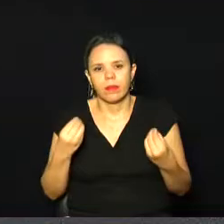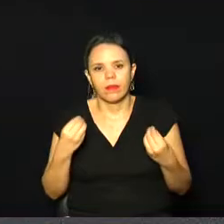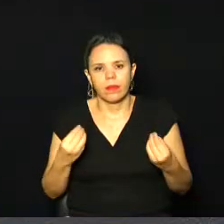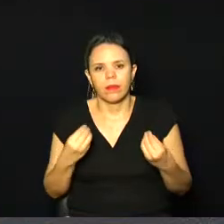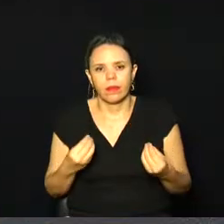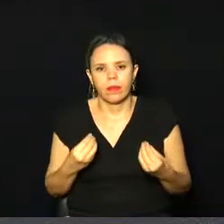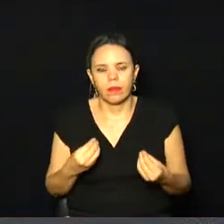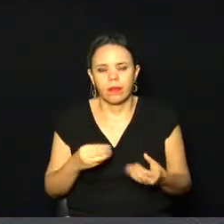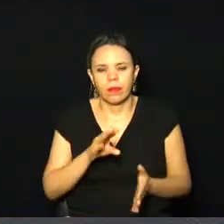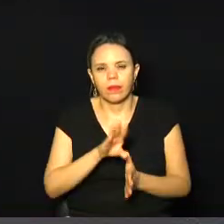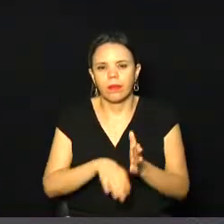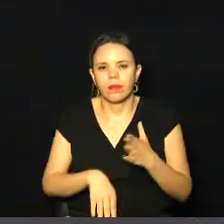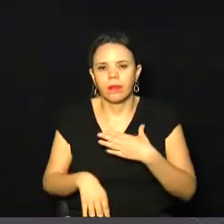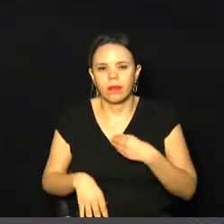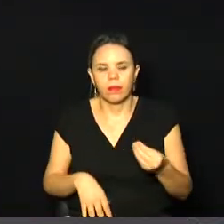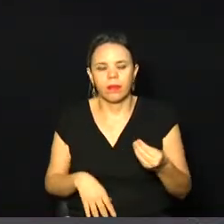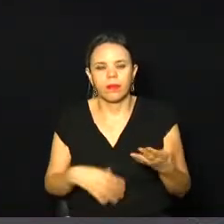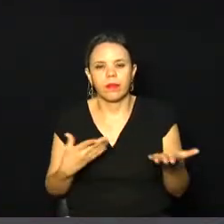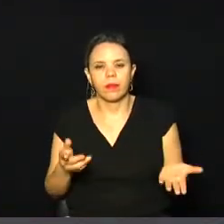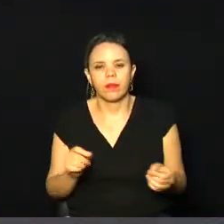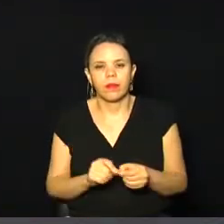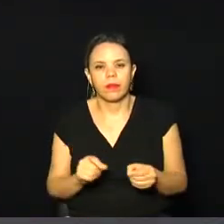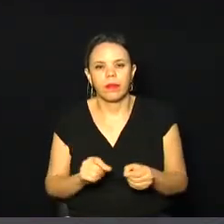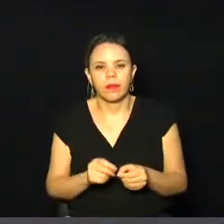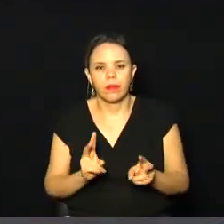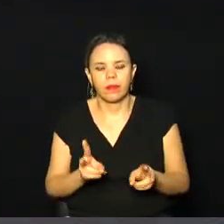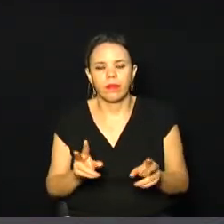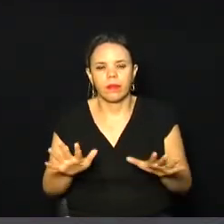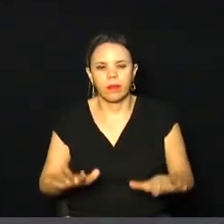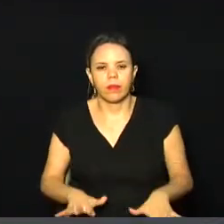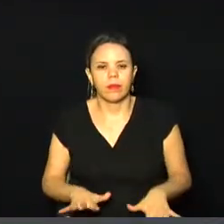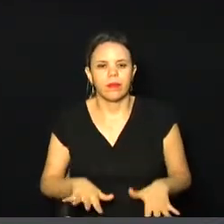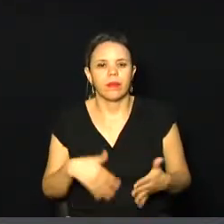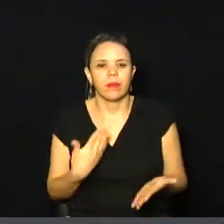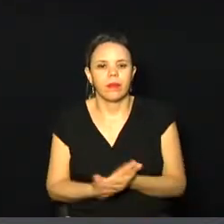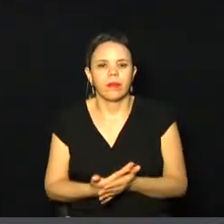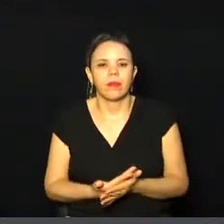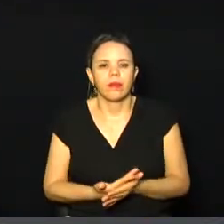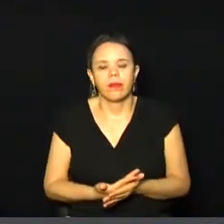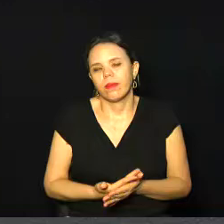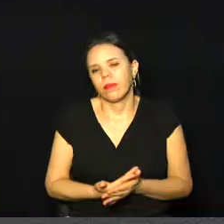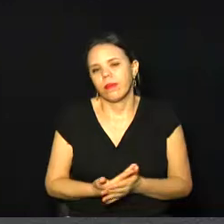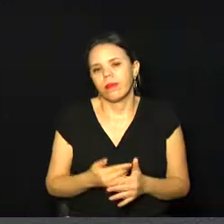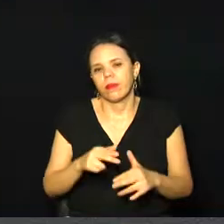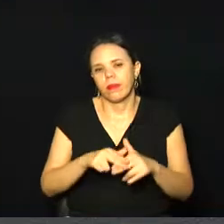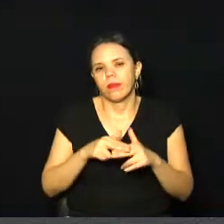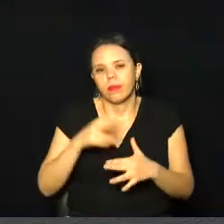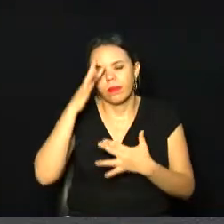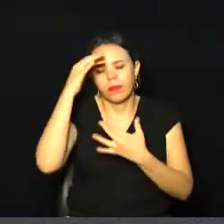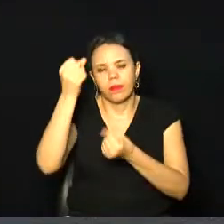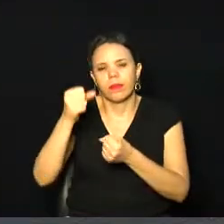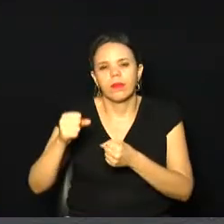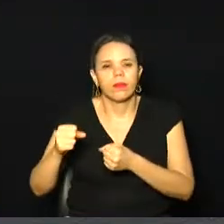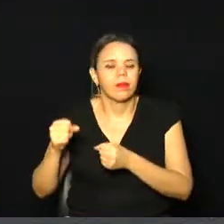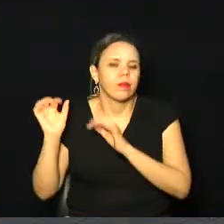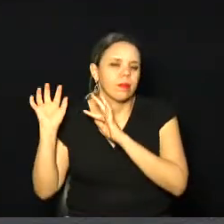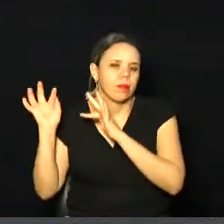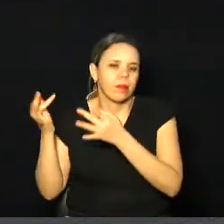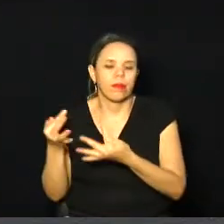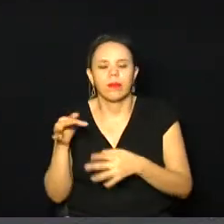se ele vai tirar de mim? Então, o que eu faço? Eu permaneço ali, até pelas crenças, né? Que a gente vem de uma crença ainda